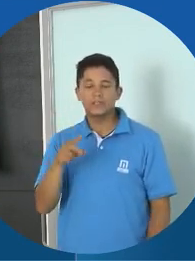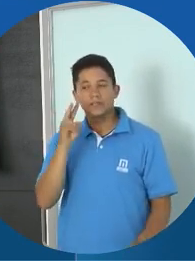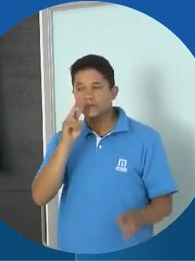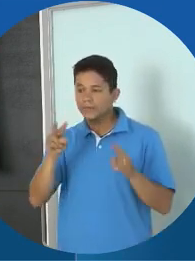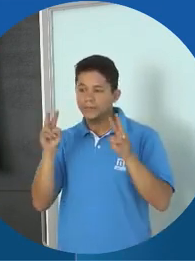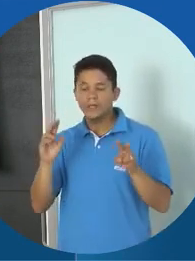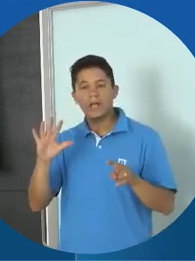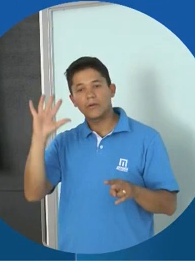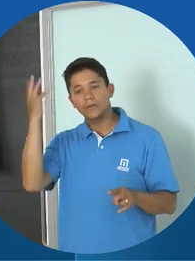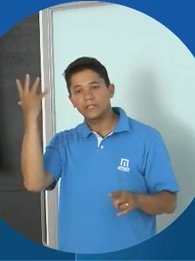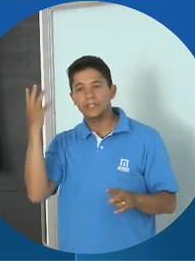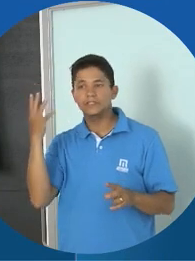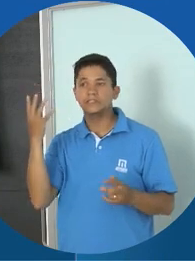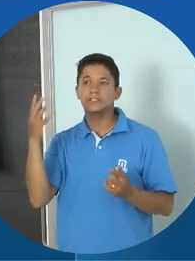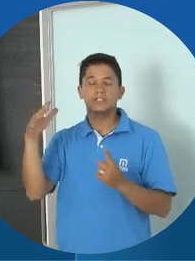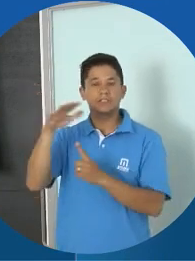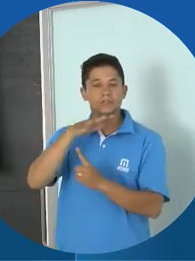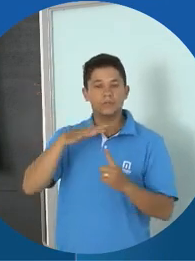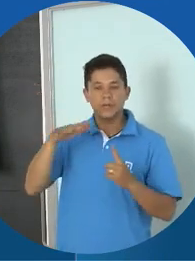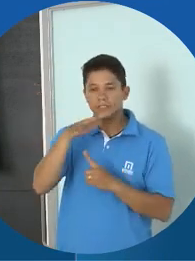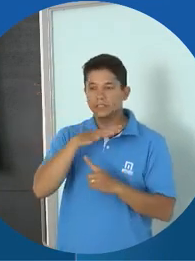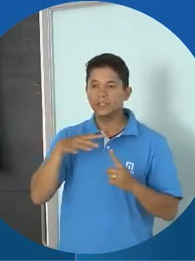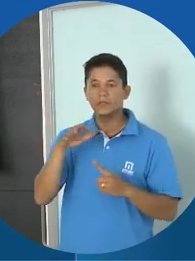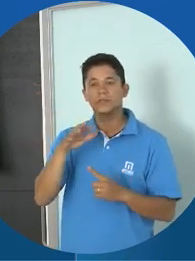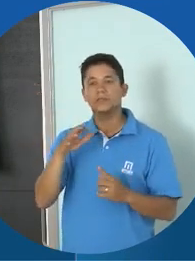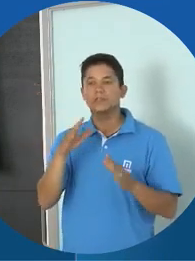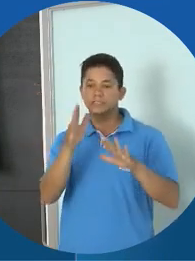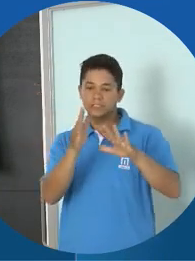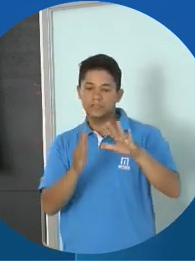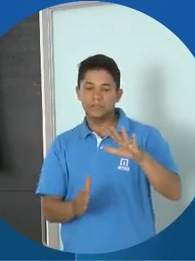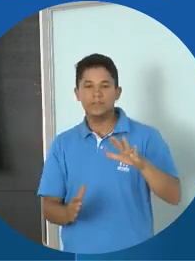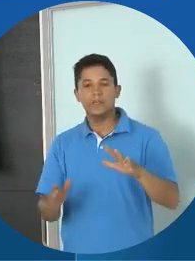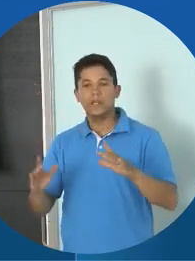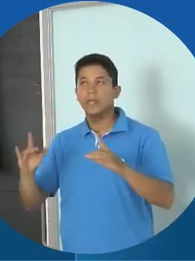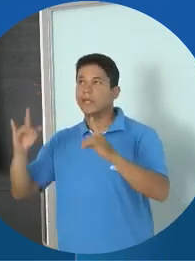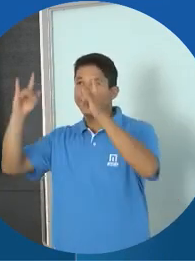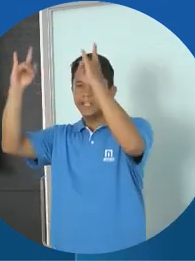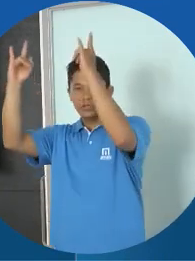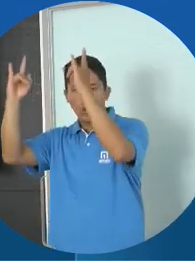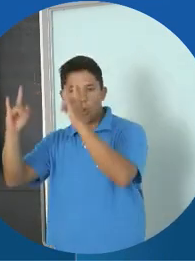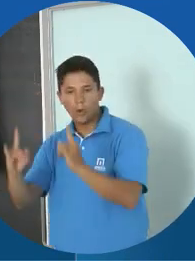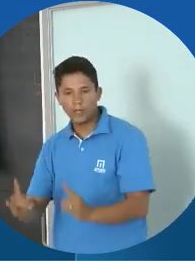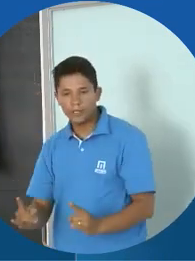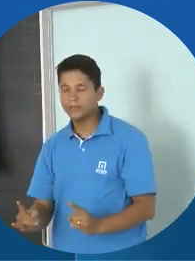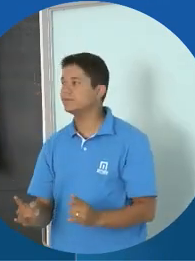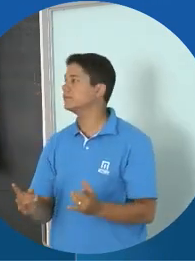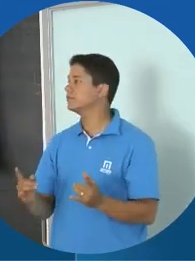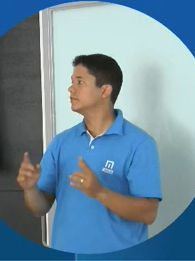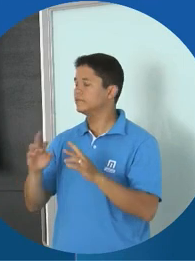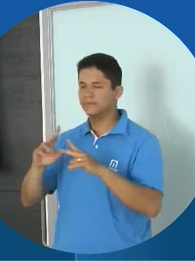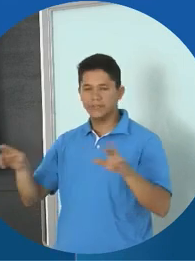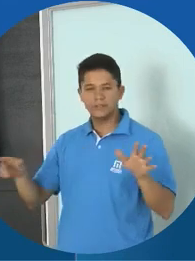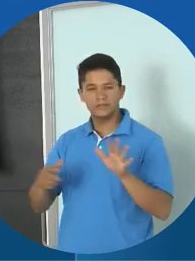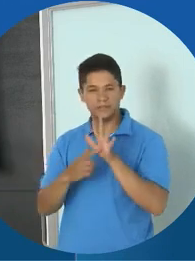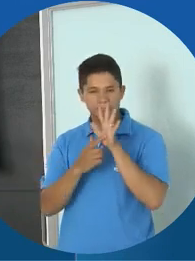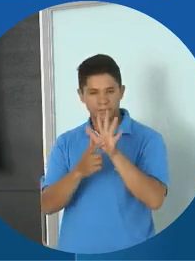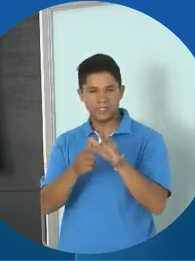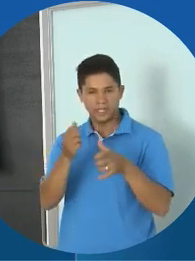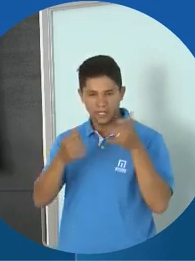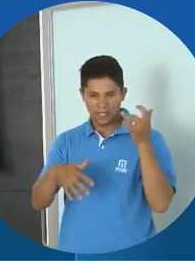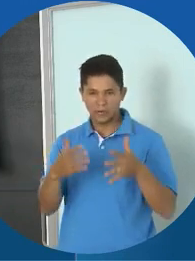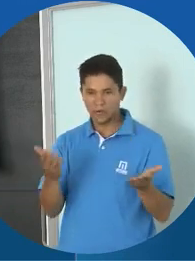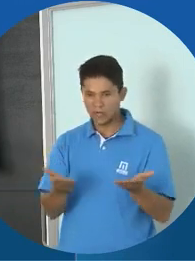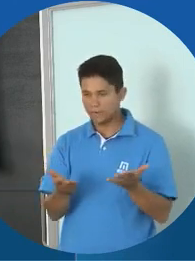de recalques, desde silos, desde torres. A gente vai detalhar um pouco esses casos que acabam chegando